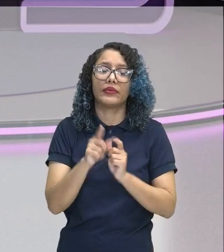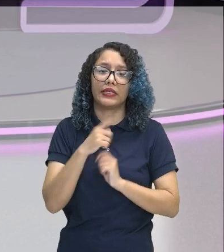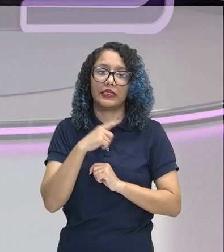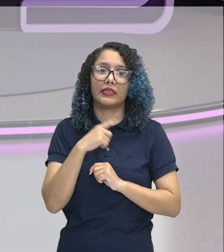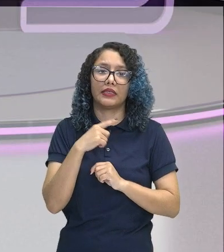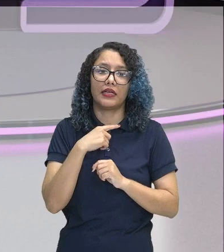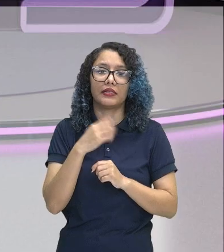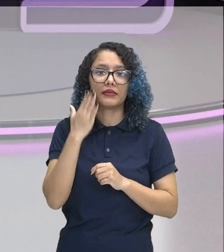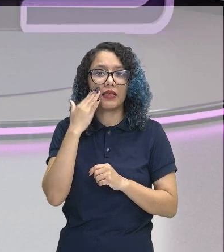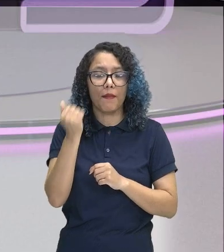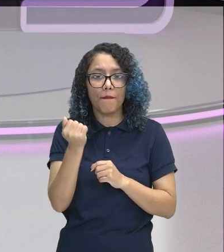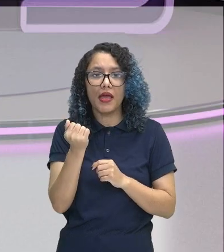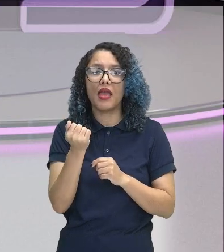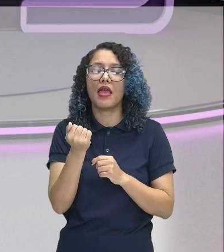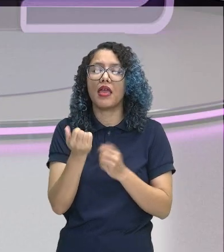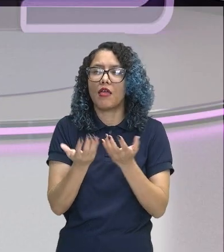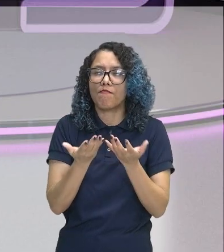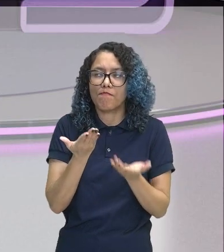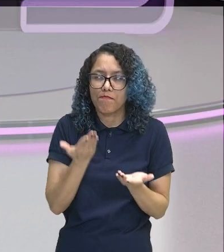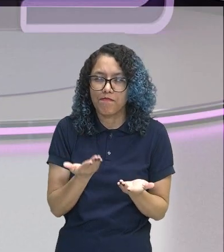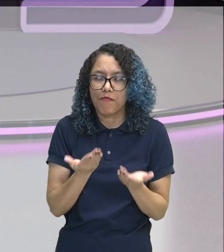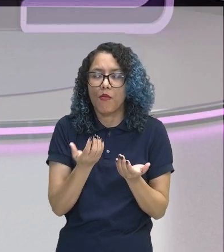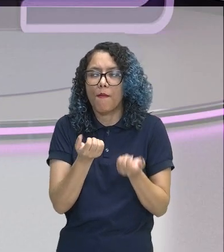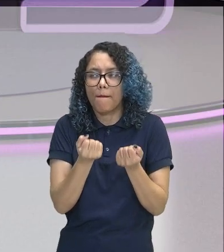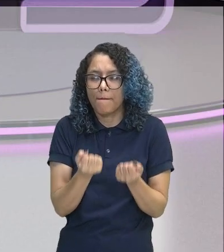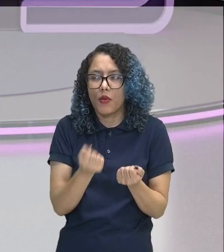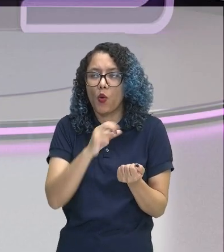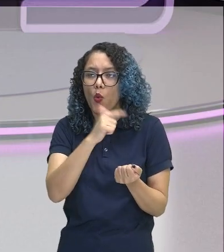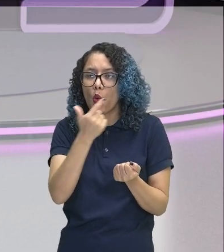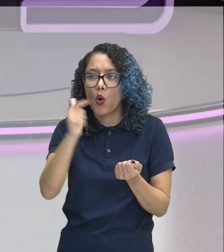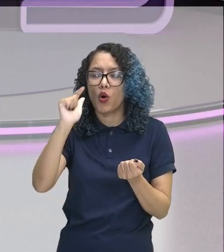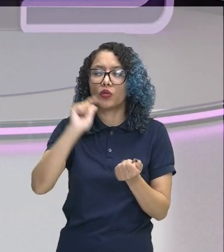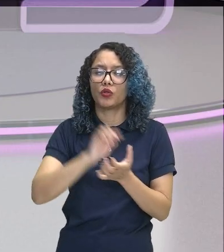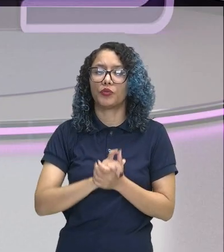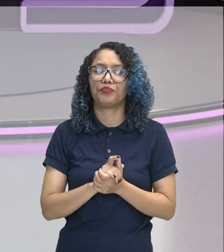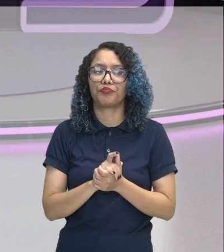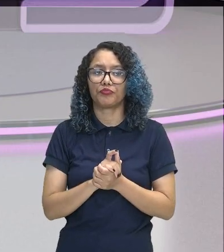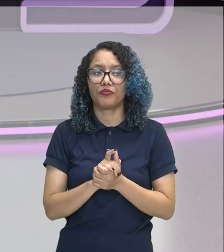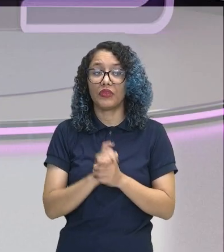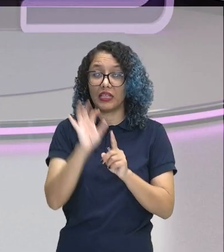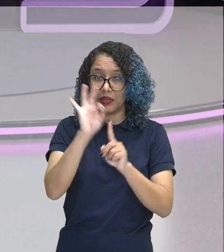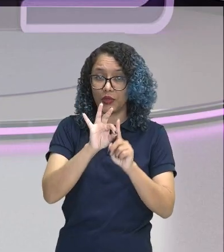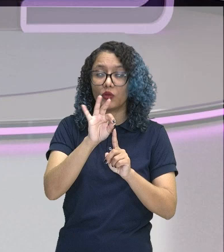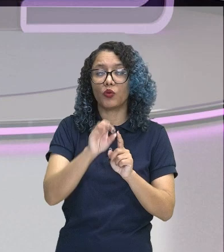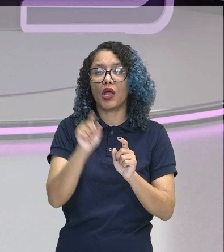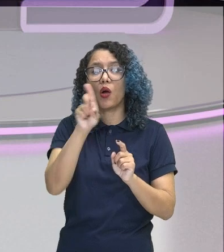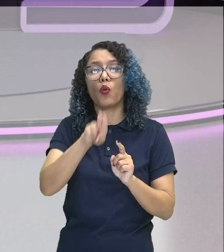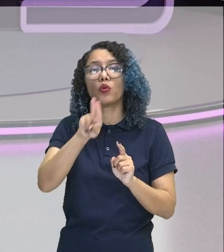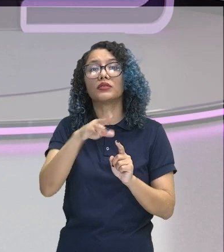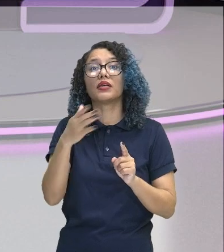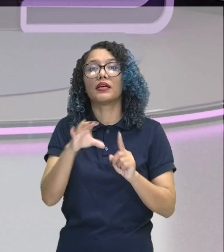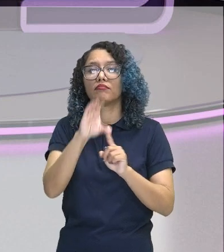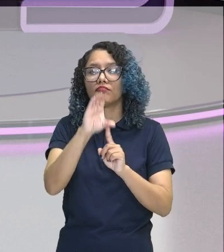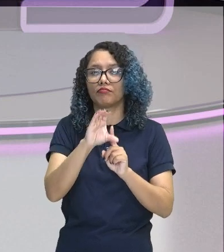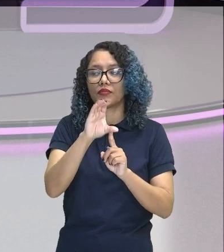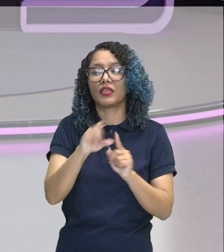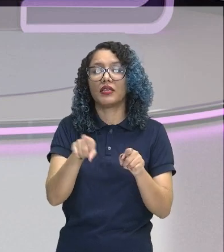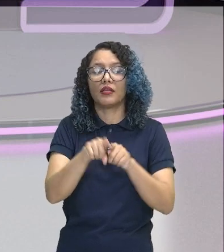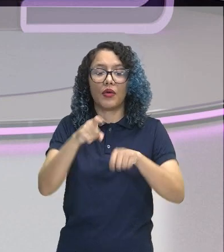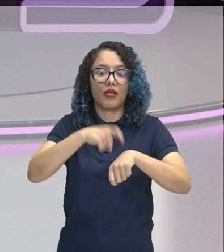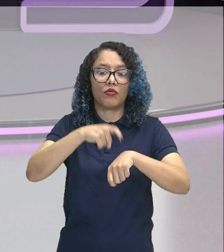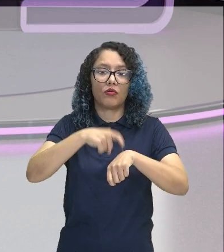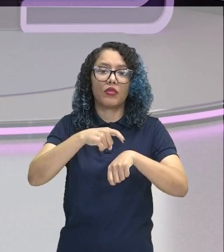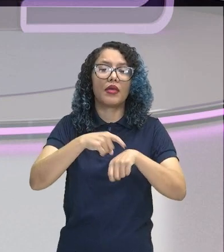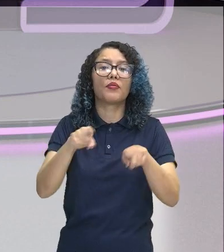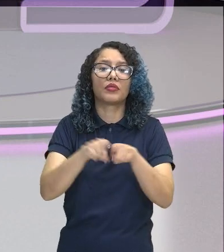né? A temperatura, em especial no Brasil, nós utilizamos aí, né, graus Celsius, né? E o tempo? O tempo é outra grandeza,